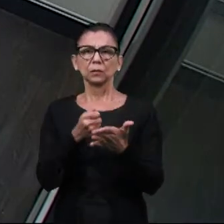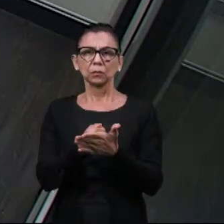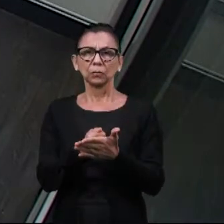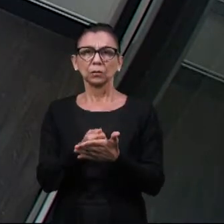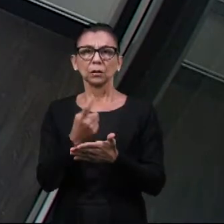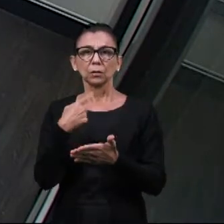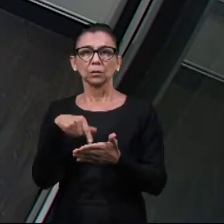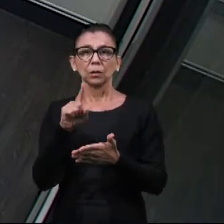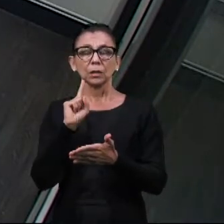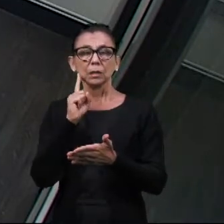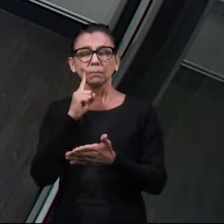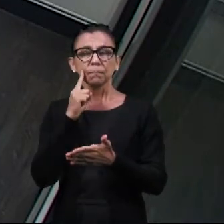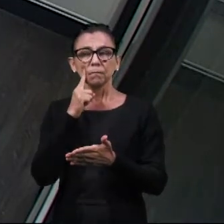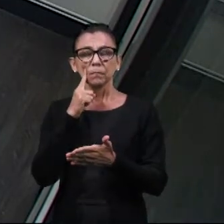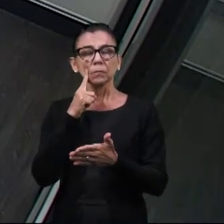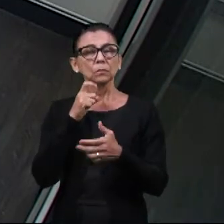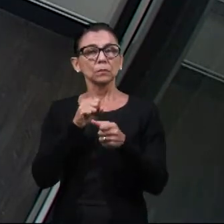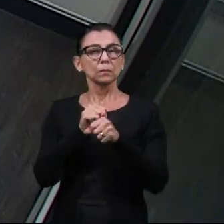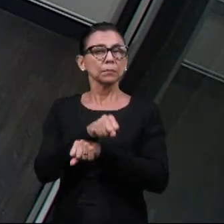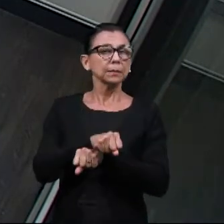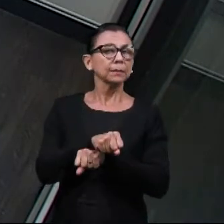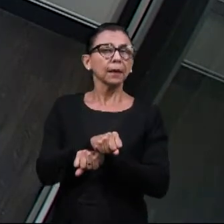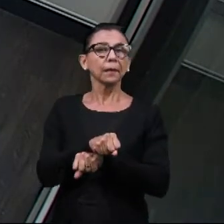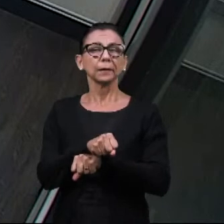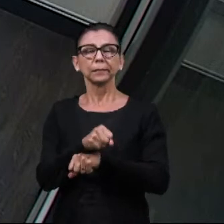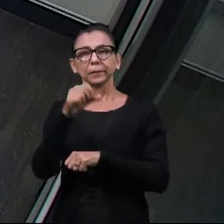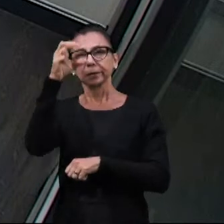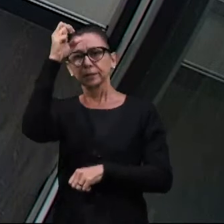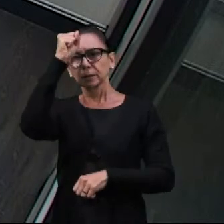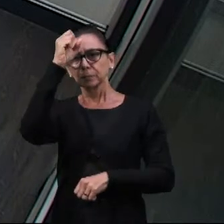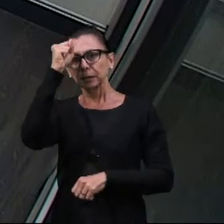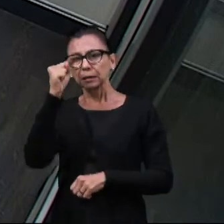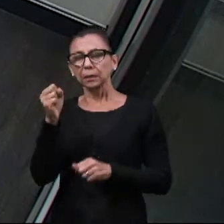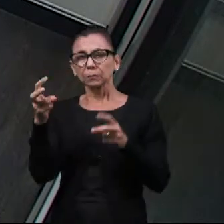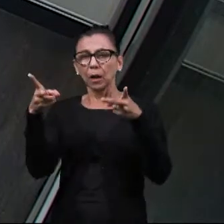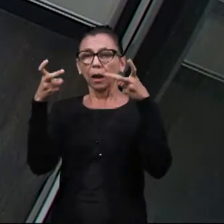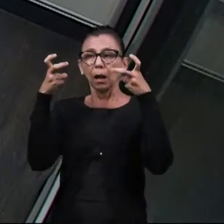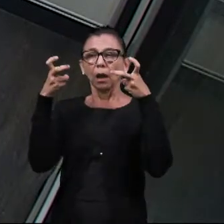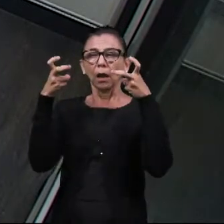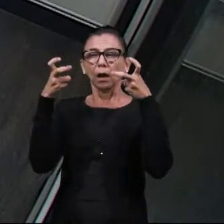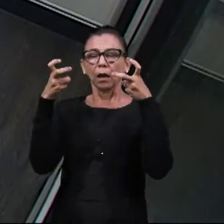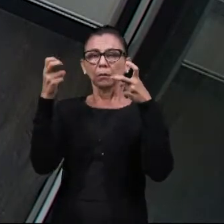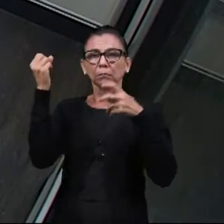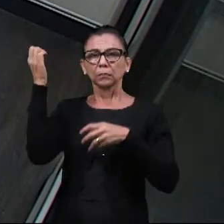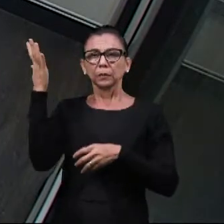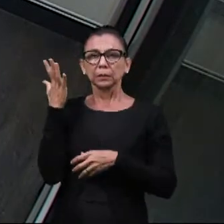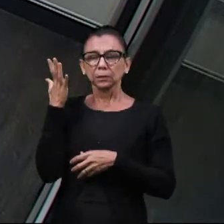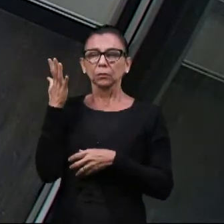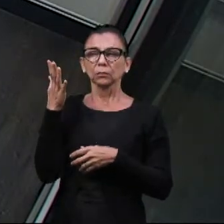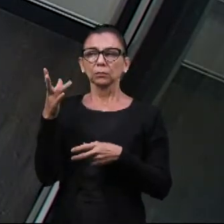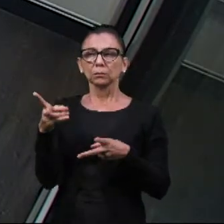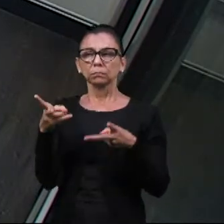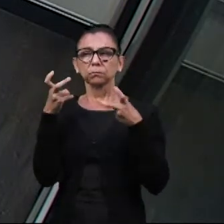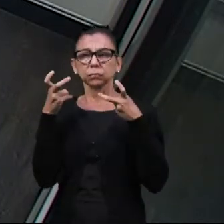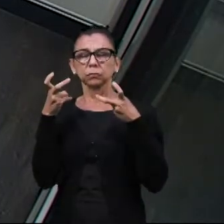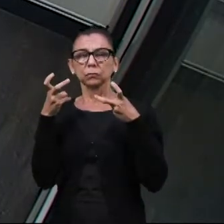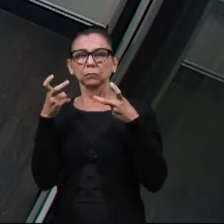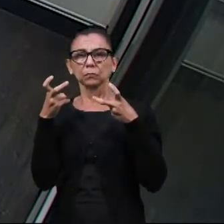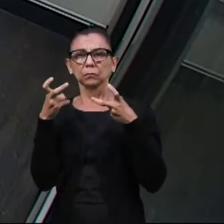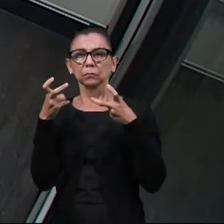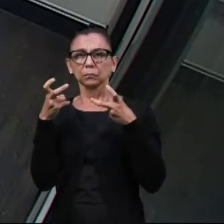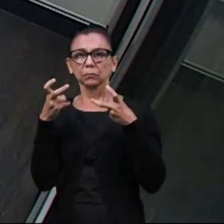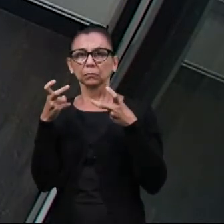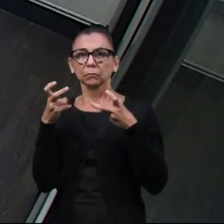que participamos, aprendemos algo novo, uma revelação nova, um sinal atualizado, né, daquilo